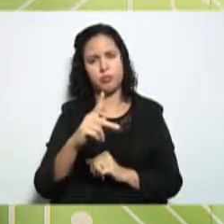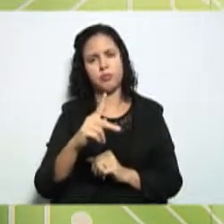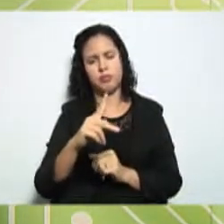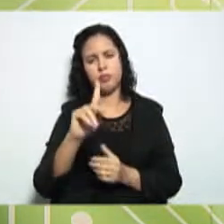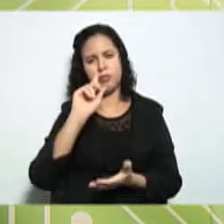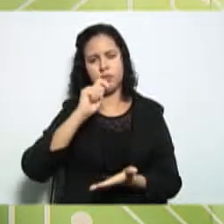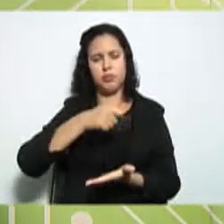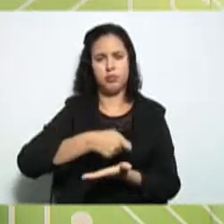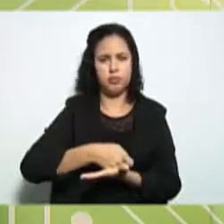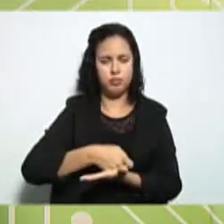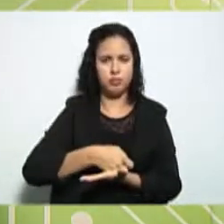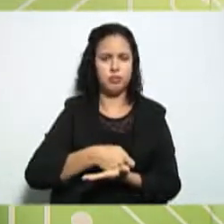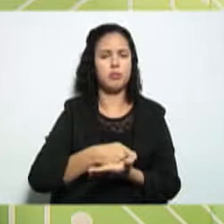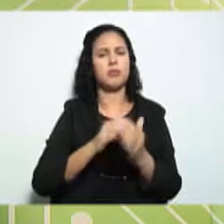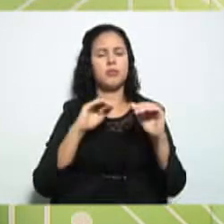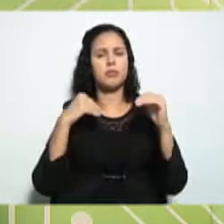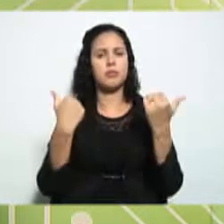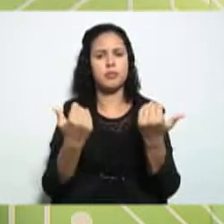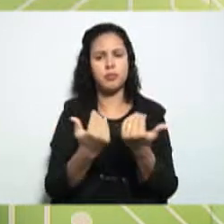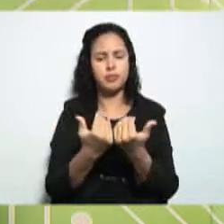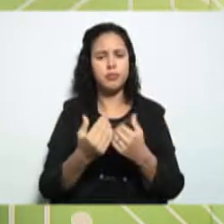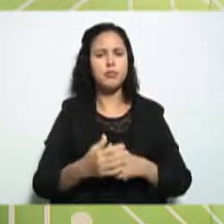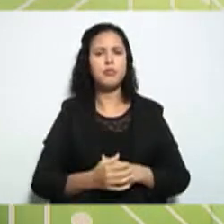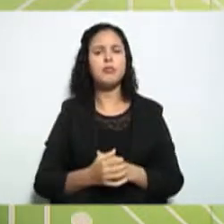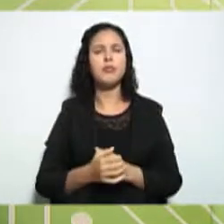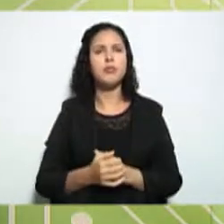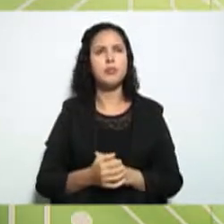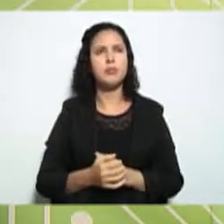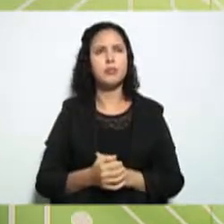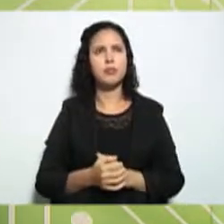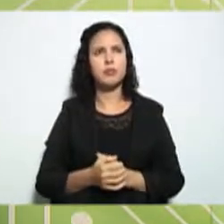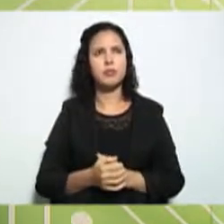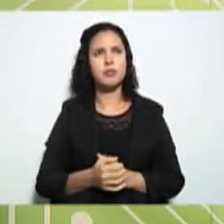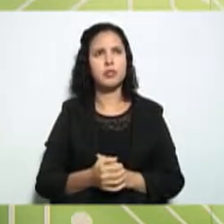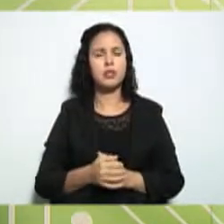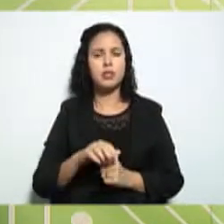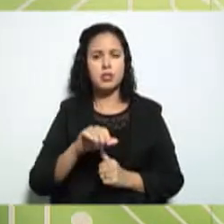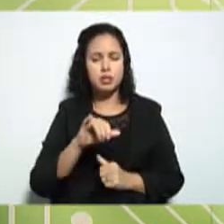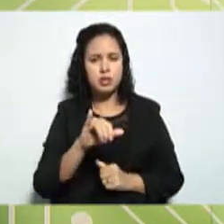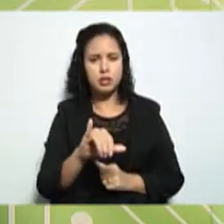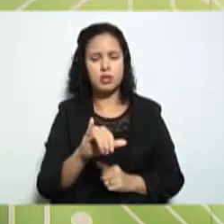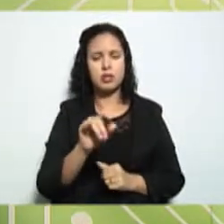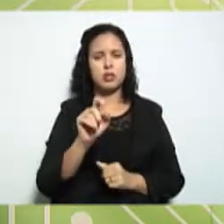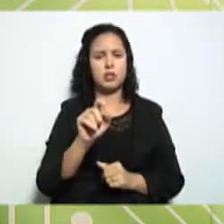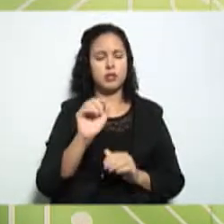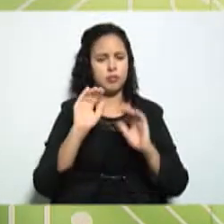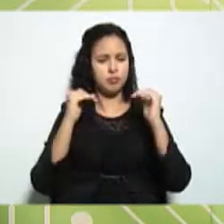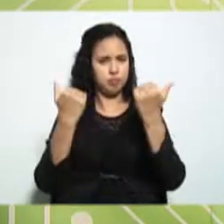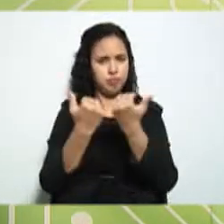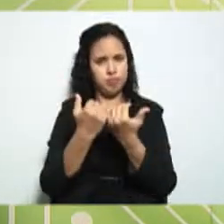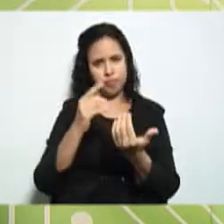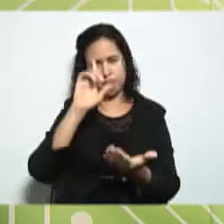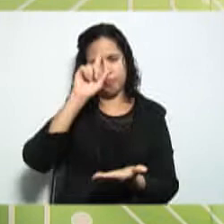em assembleia. Então, se o pessoal achar assim que um curso importante para a gente é um curso de educação financeira familiar, a gente quer saber como